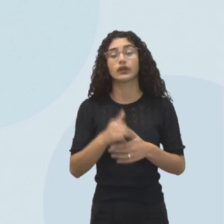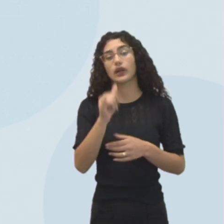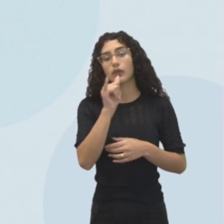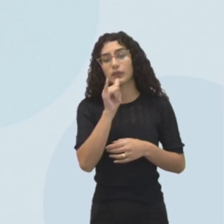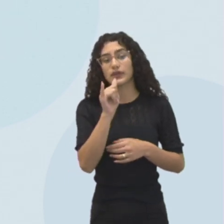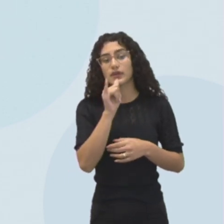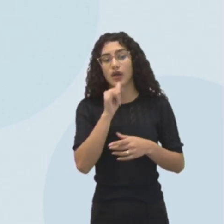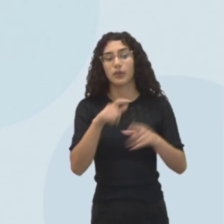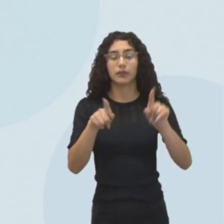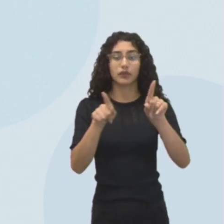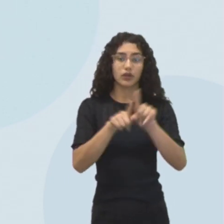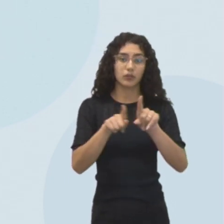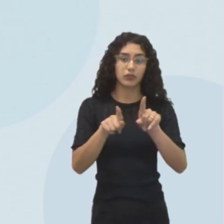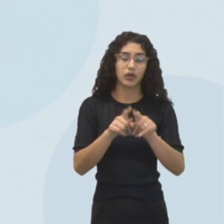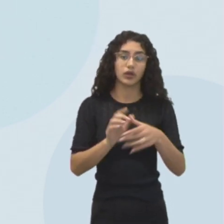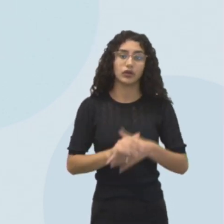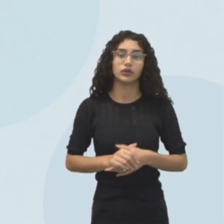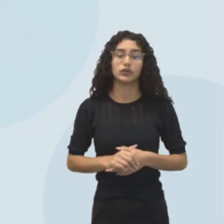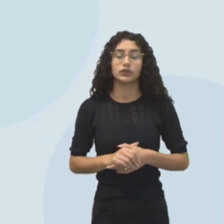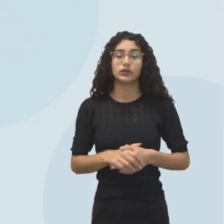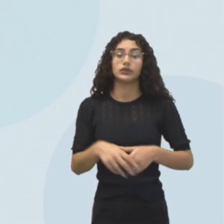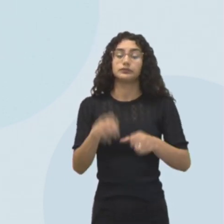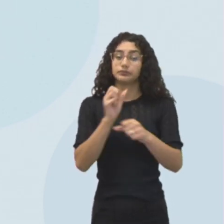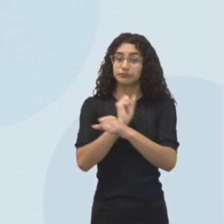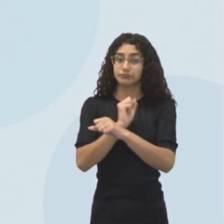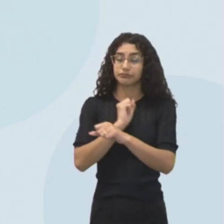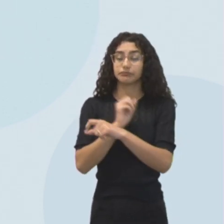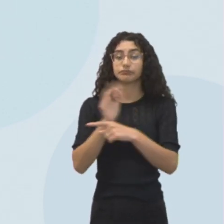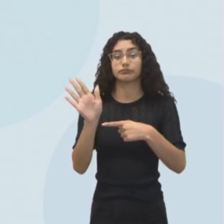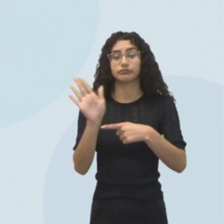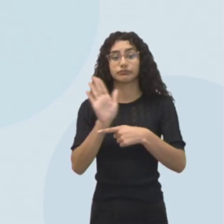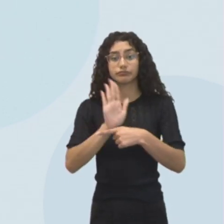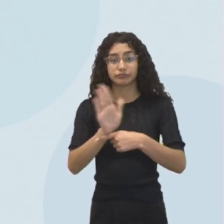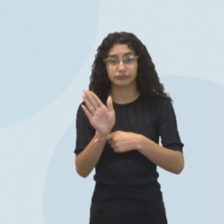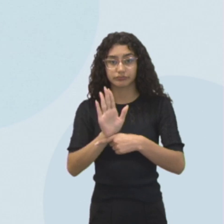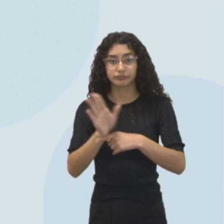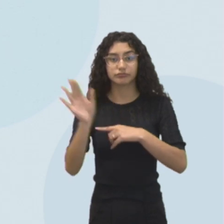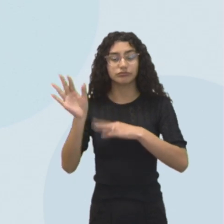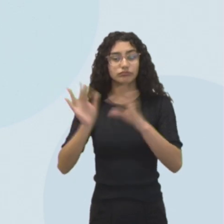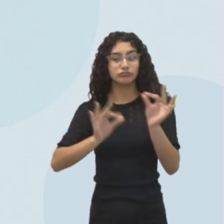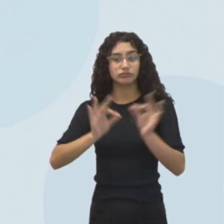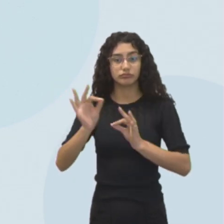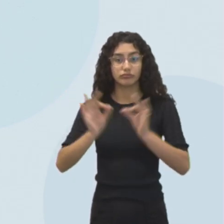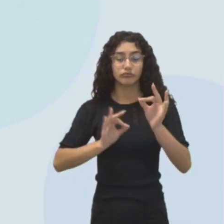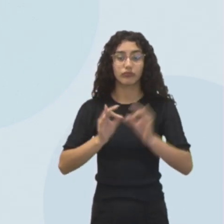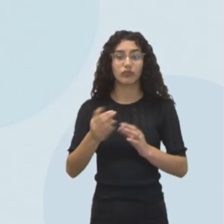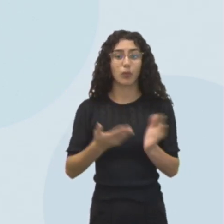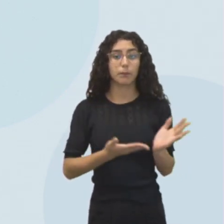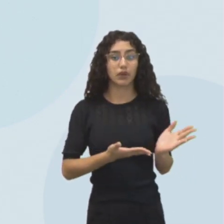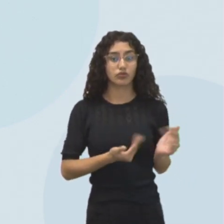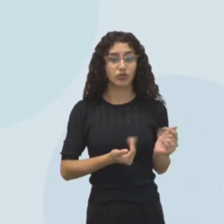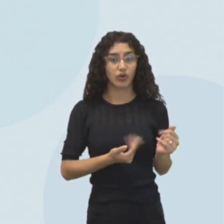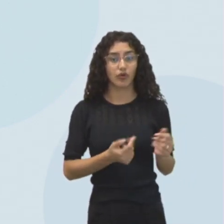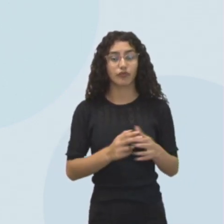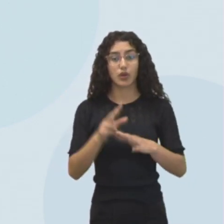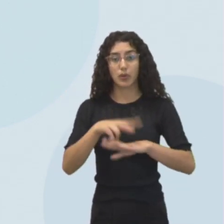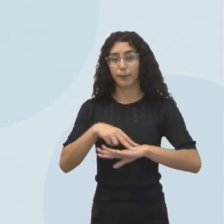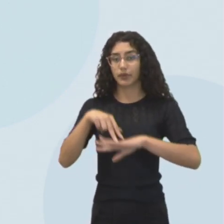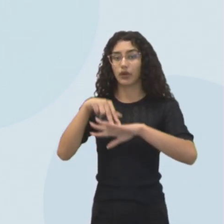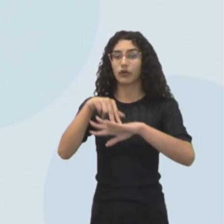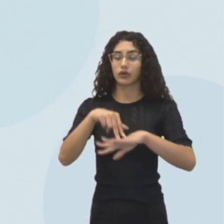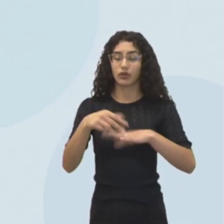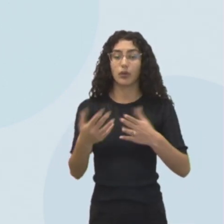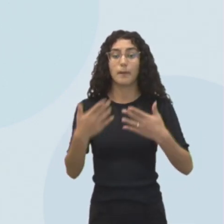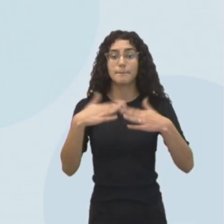logo daqui a pouquinho sobre um vídeo, né, de produção juvenil, do protagonismo juvenil,